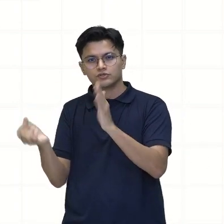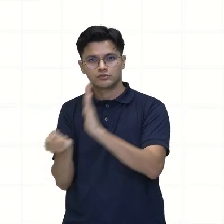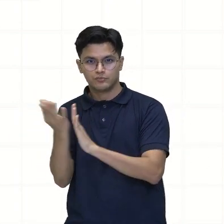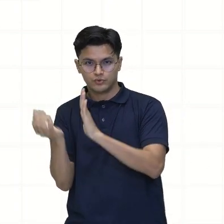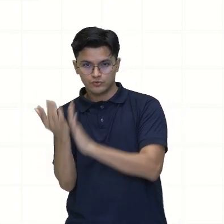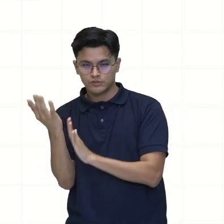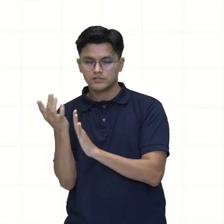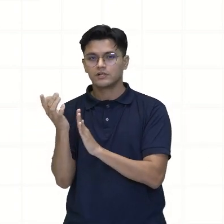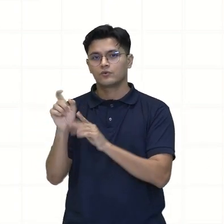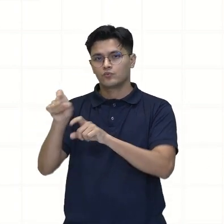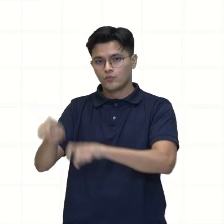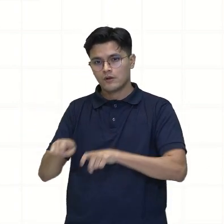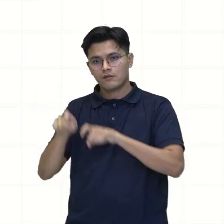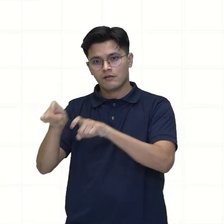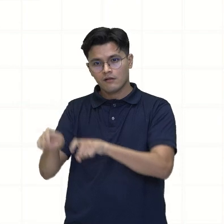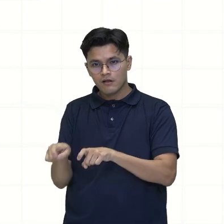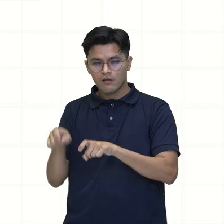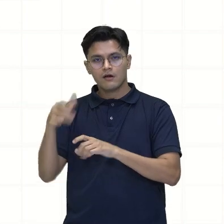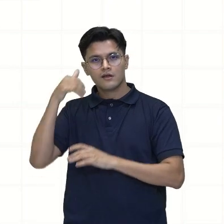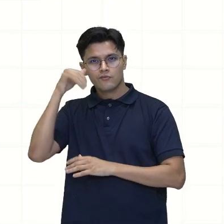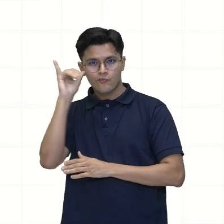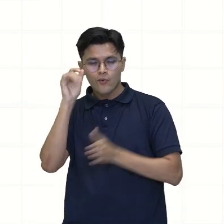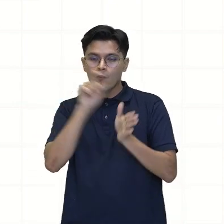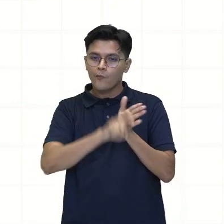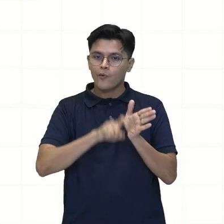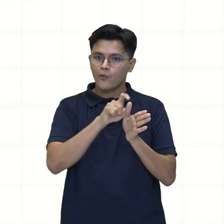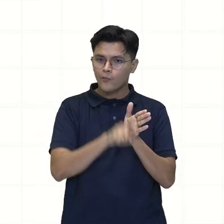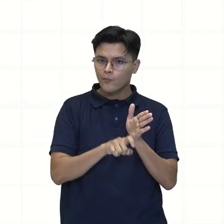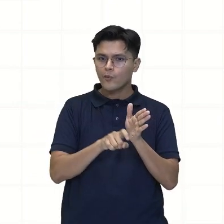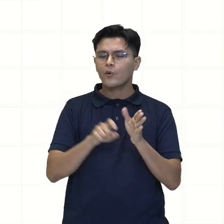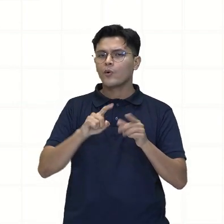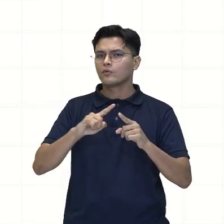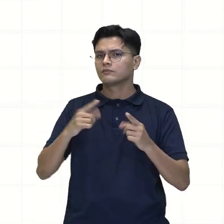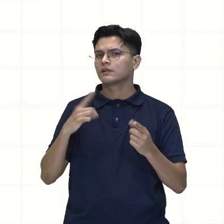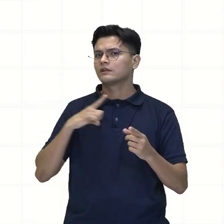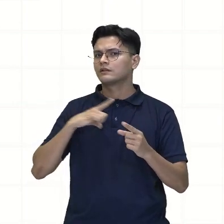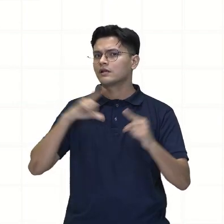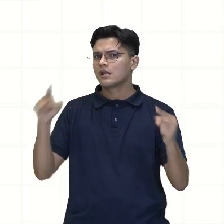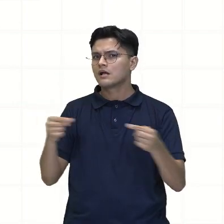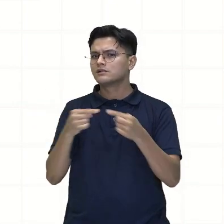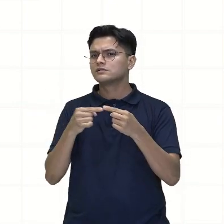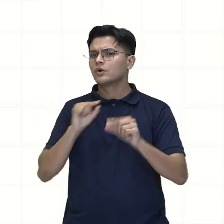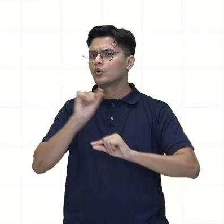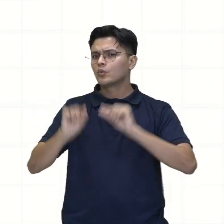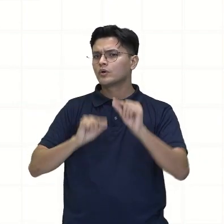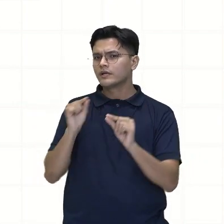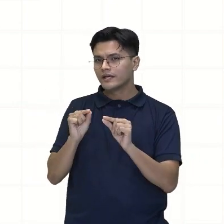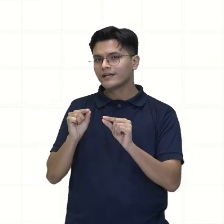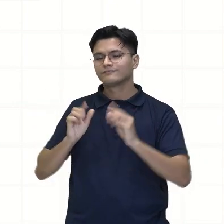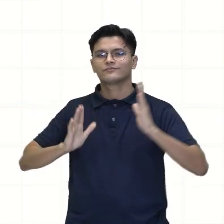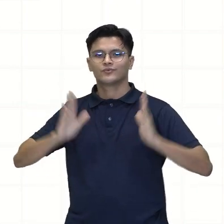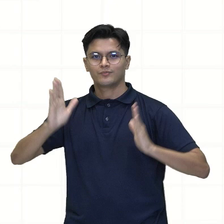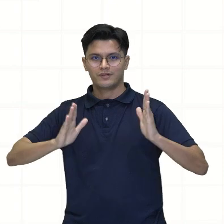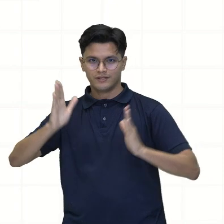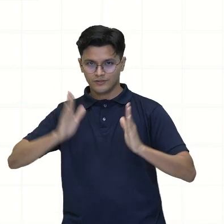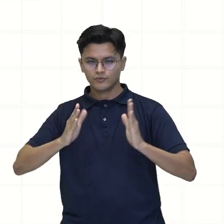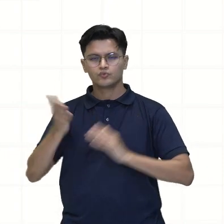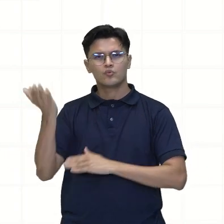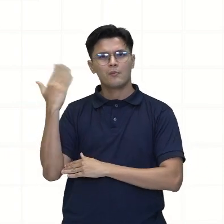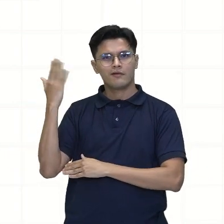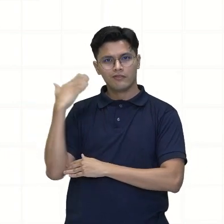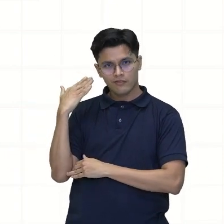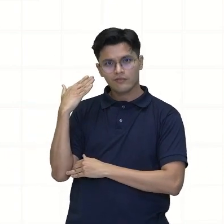está muito relacionado, né, à questão da ocupação do território brasileiro, né? E esses